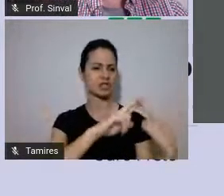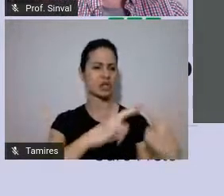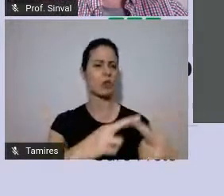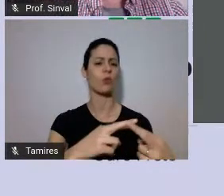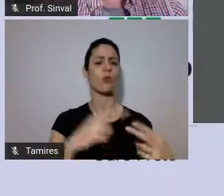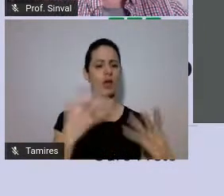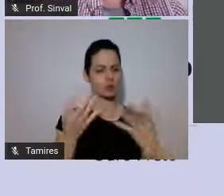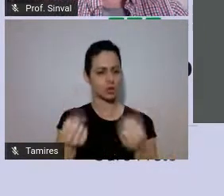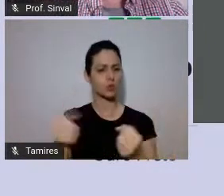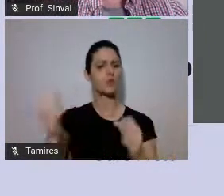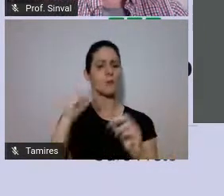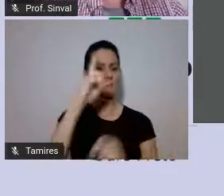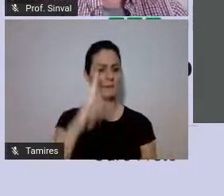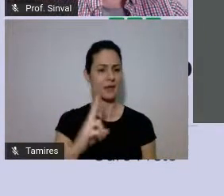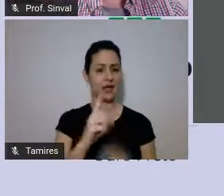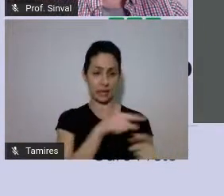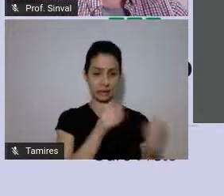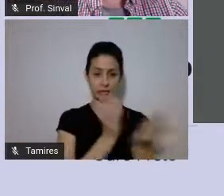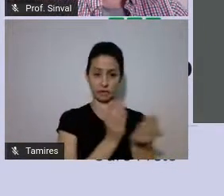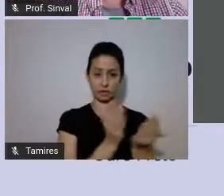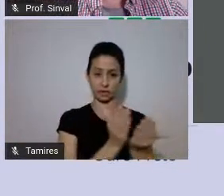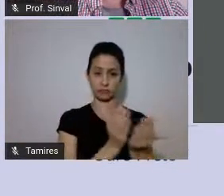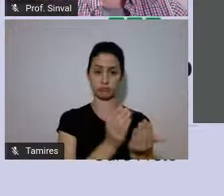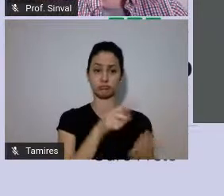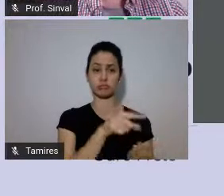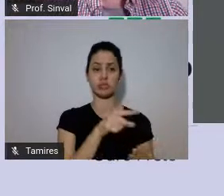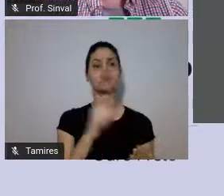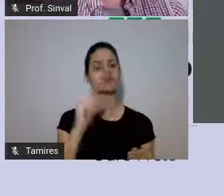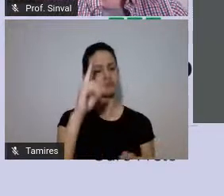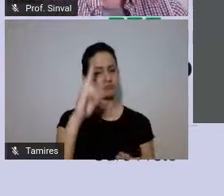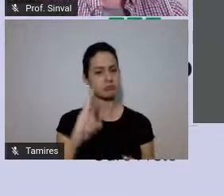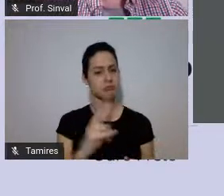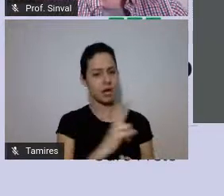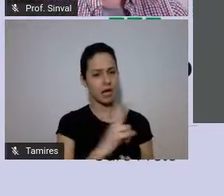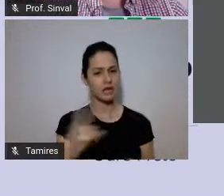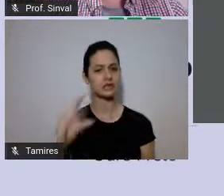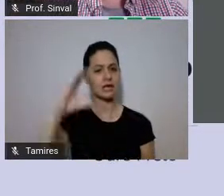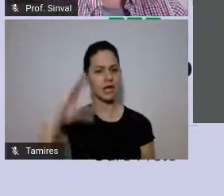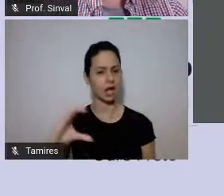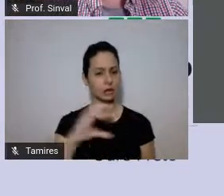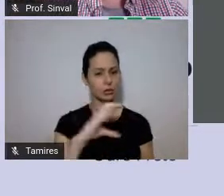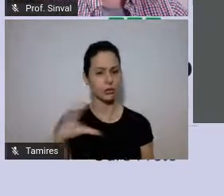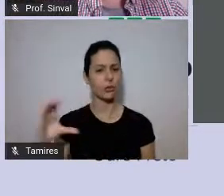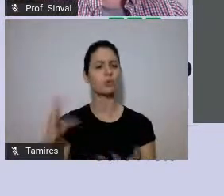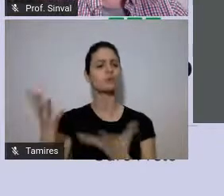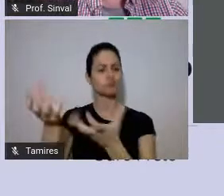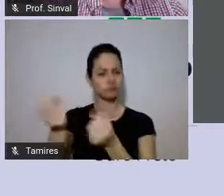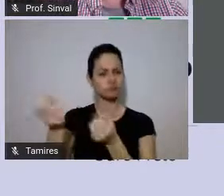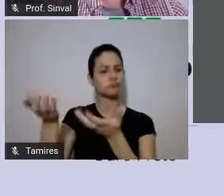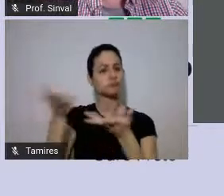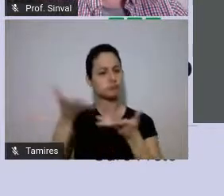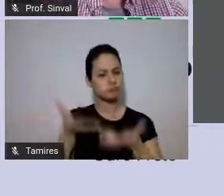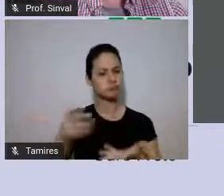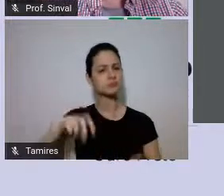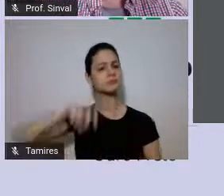católico, ele protestante, recebendo um padre católico, para jantar, dando a ele o local de honra. Pode passar, por